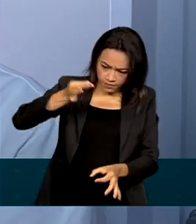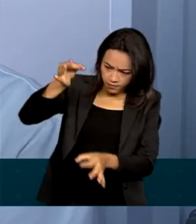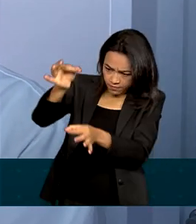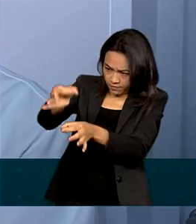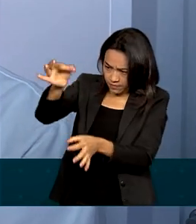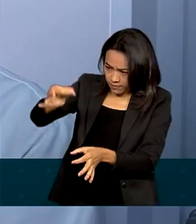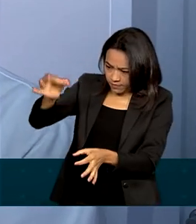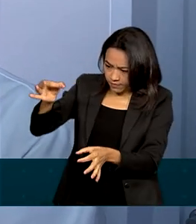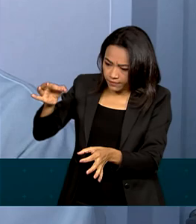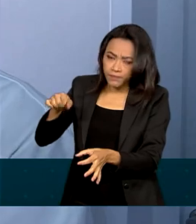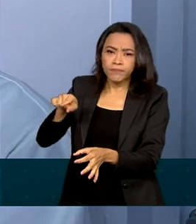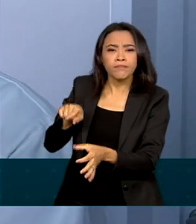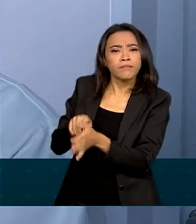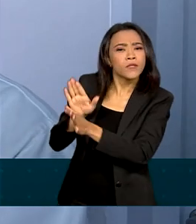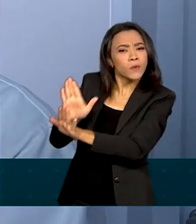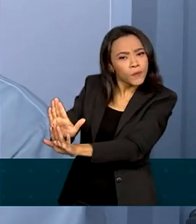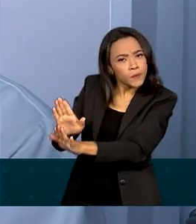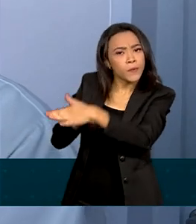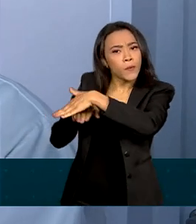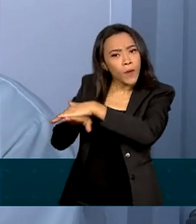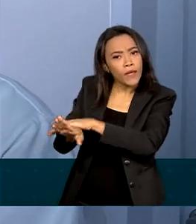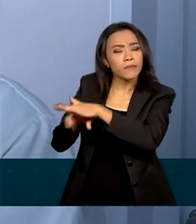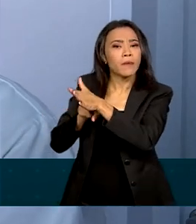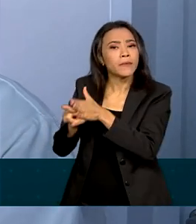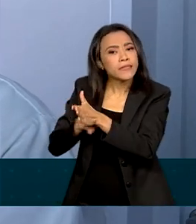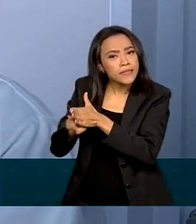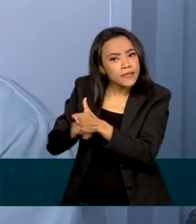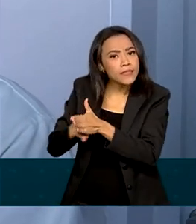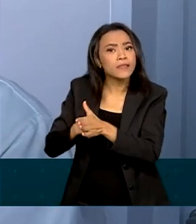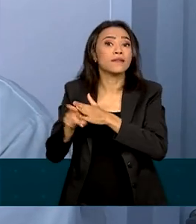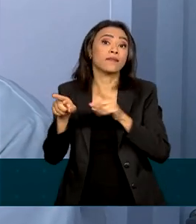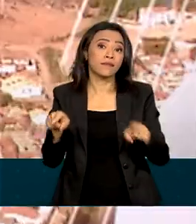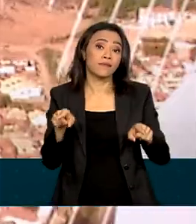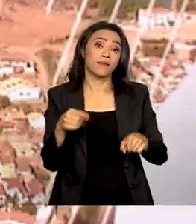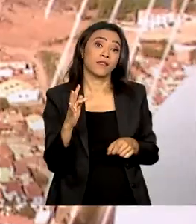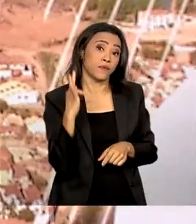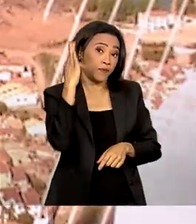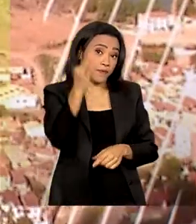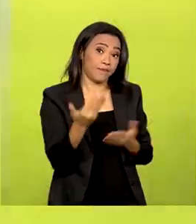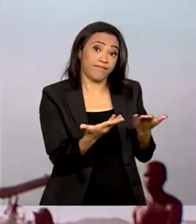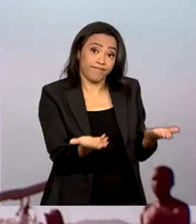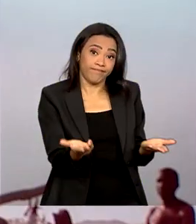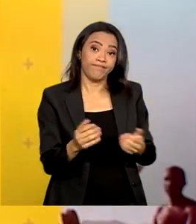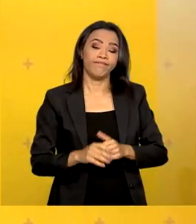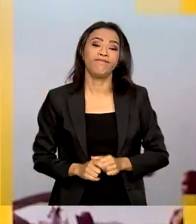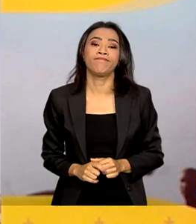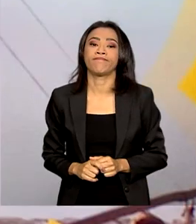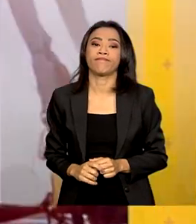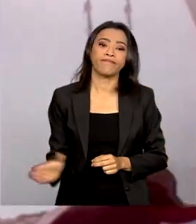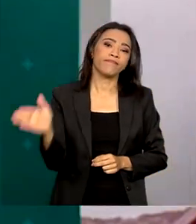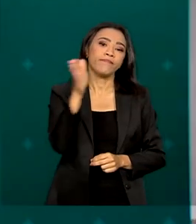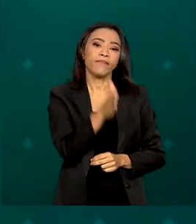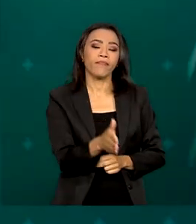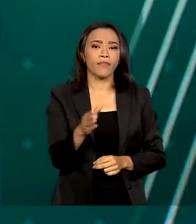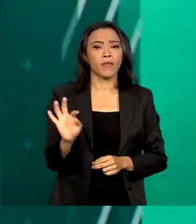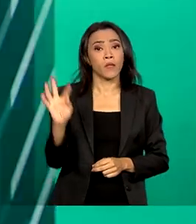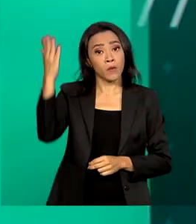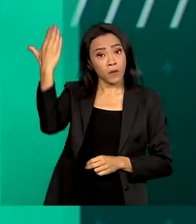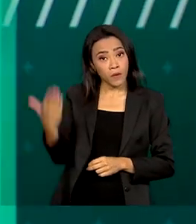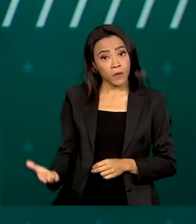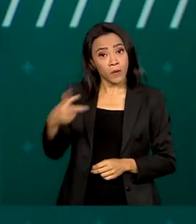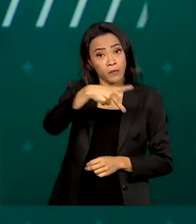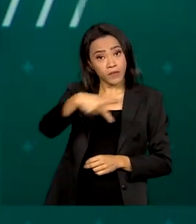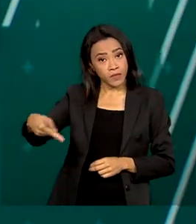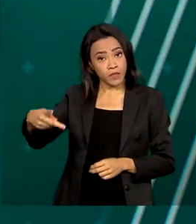para pesquisa, quanto também para evitar o seu desaparecimento na natureza. O presidente Jair Bolsonaro